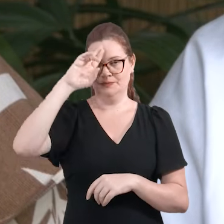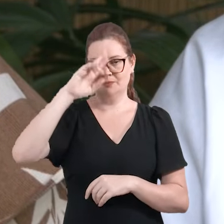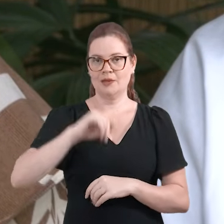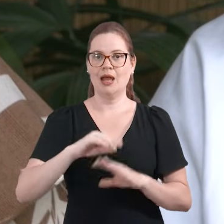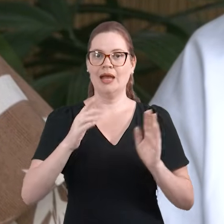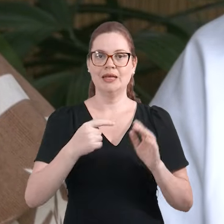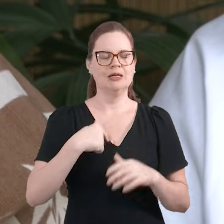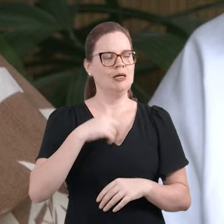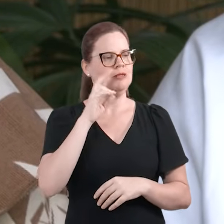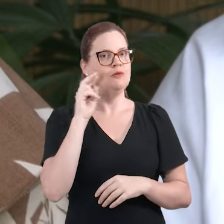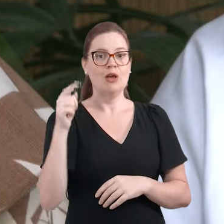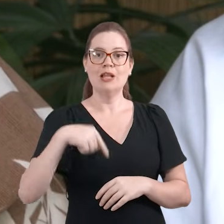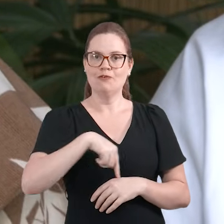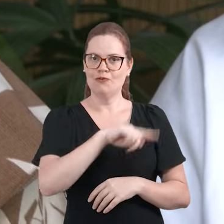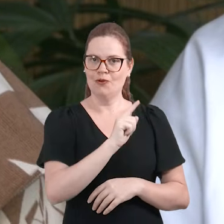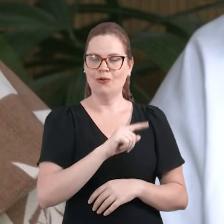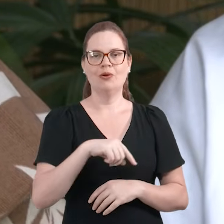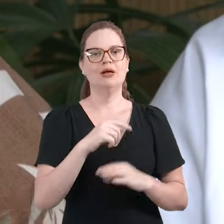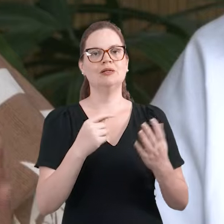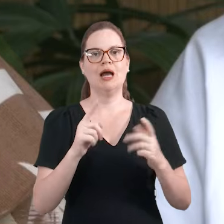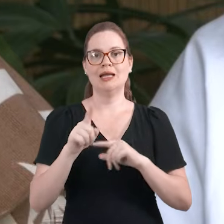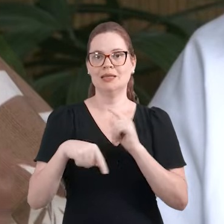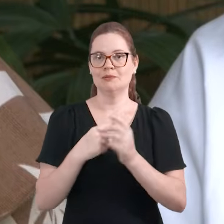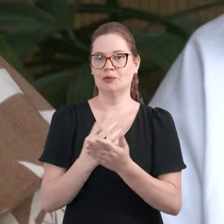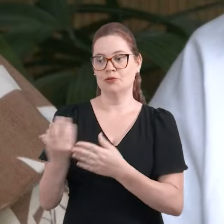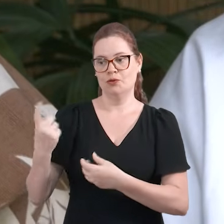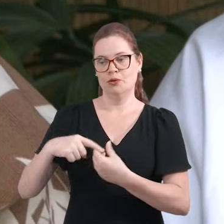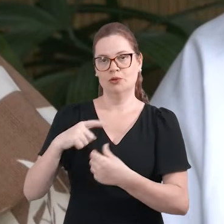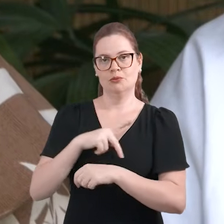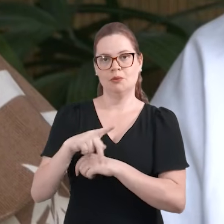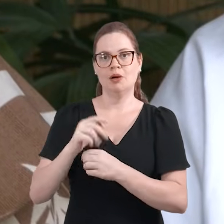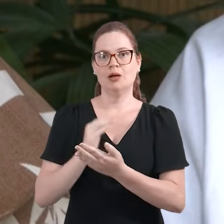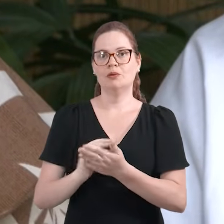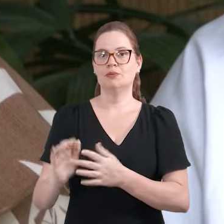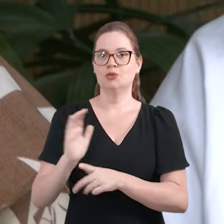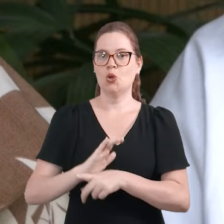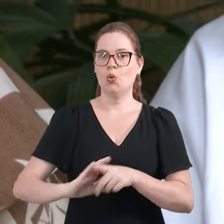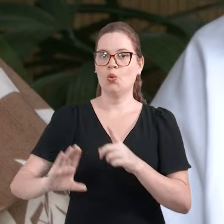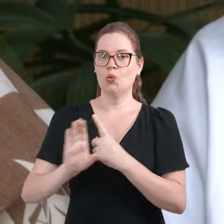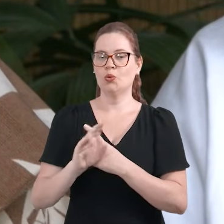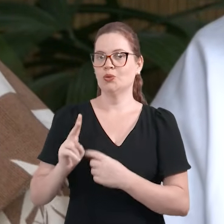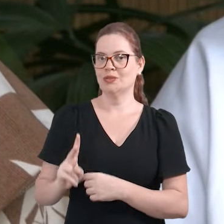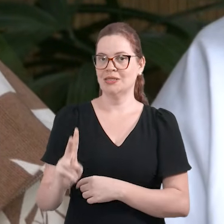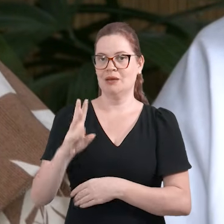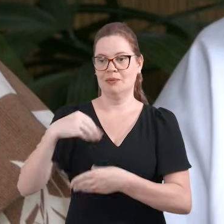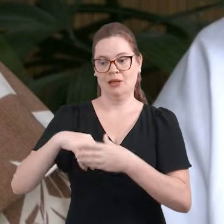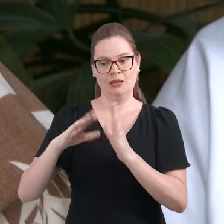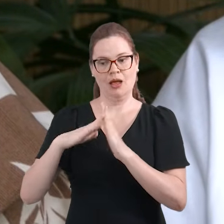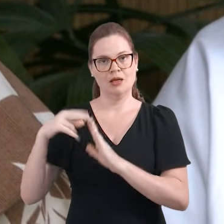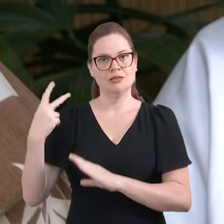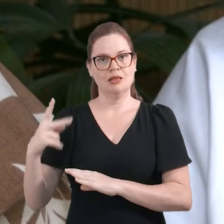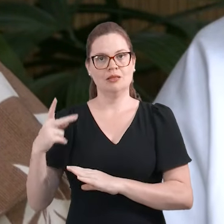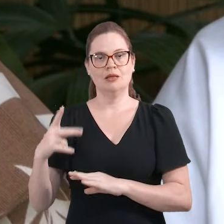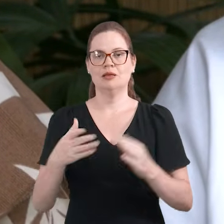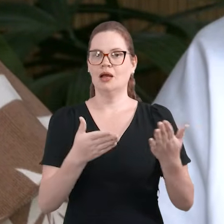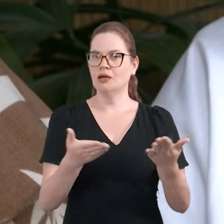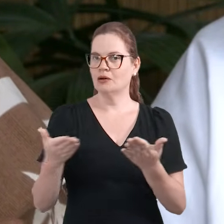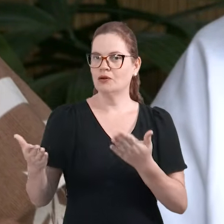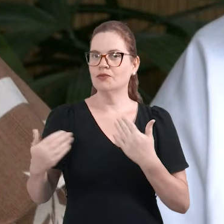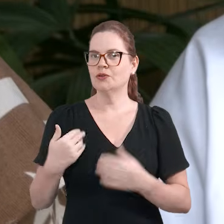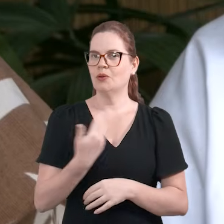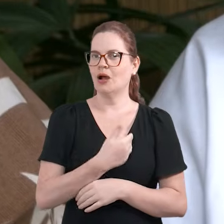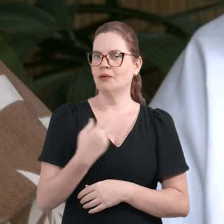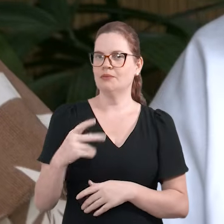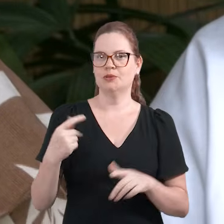na casa dele uma vez por mês, iam pastores da assistência lá, ele convidou a todos os seus companheiros